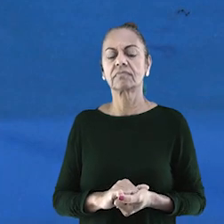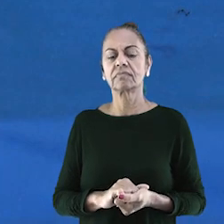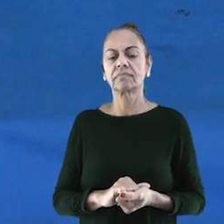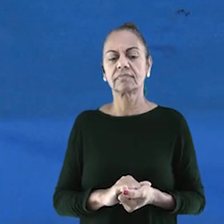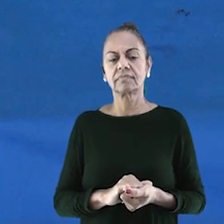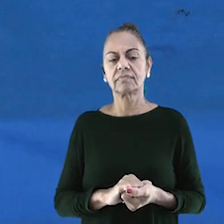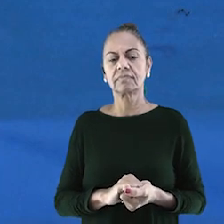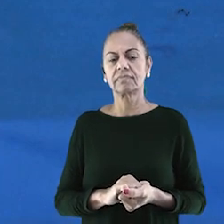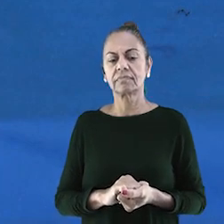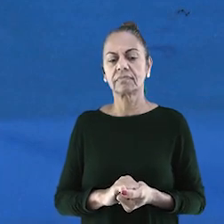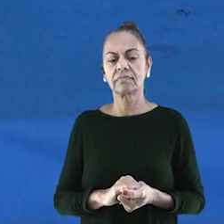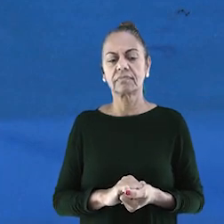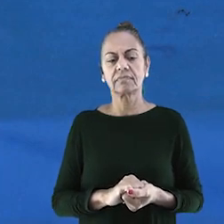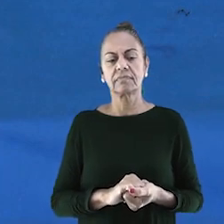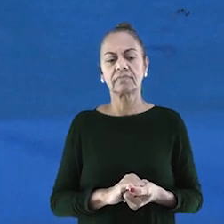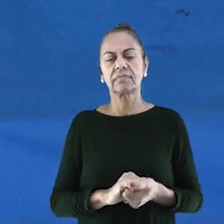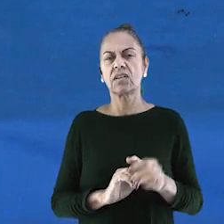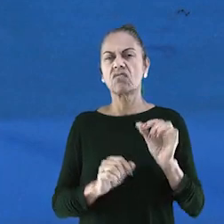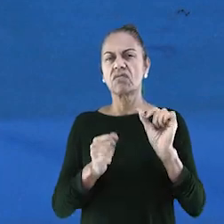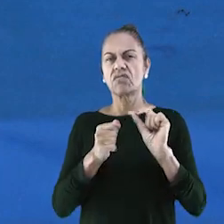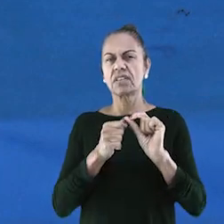Vou fazer só um pouquinho, hein?